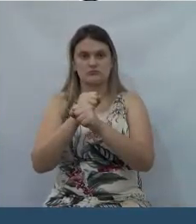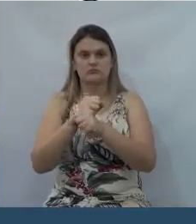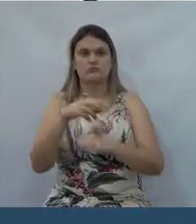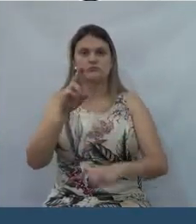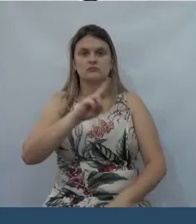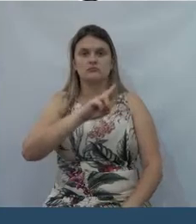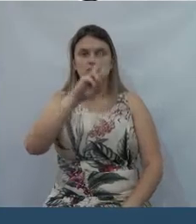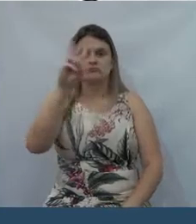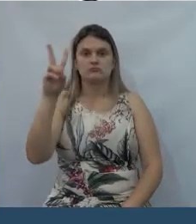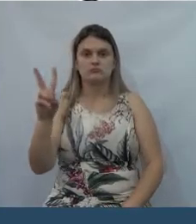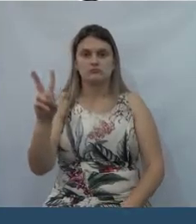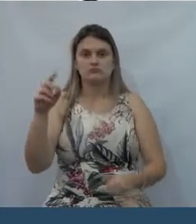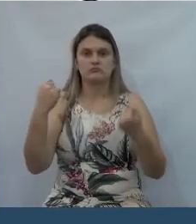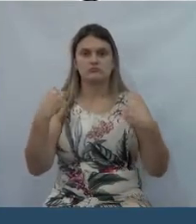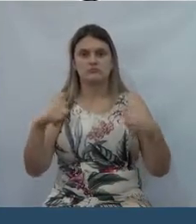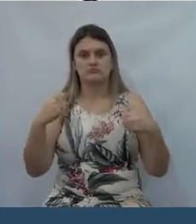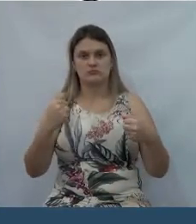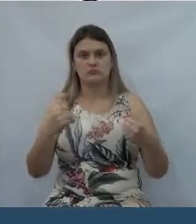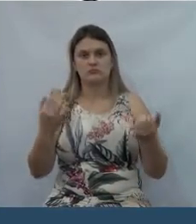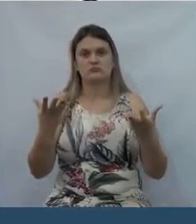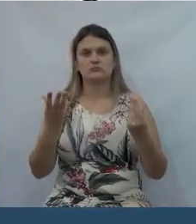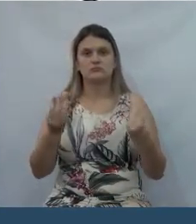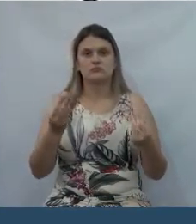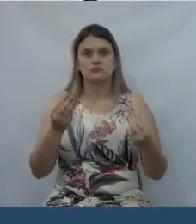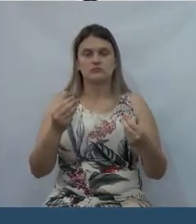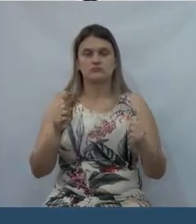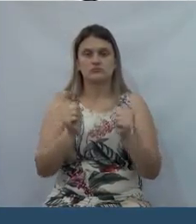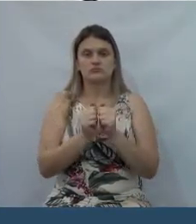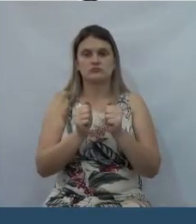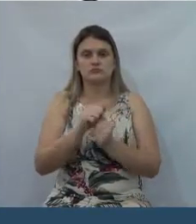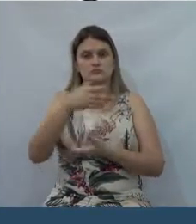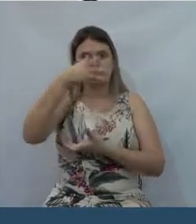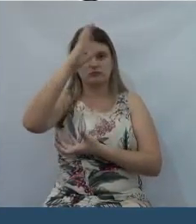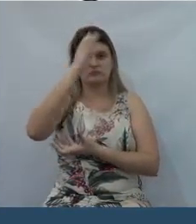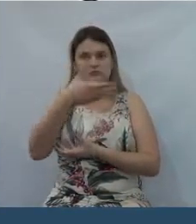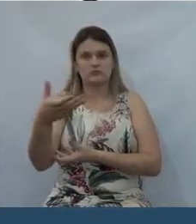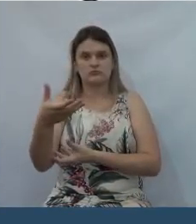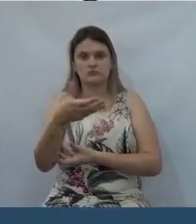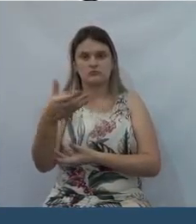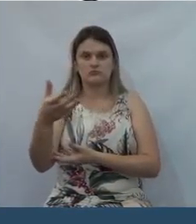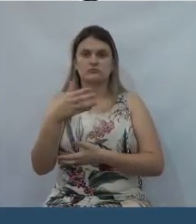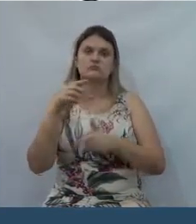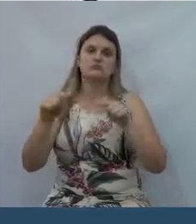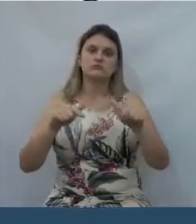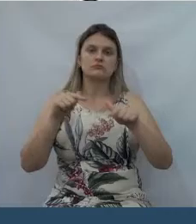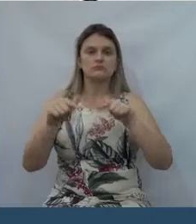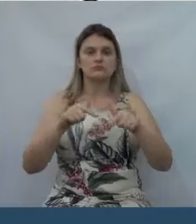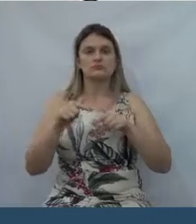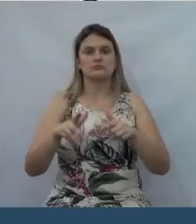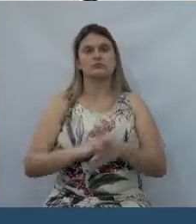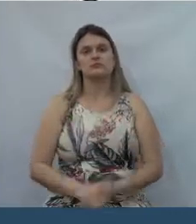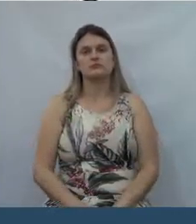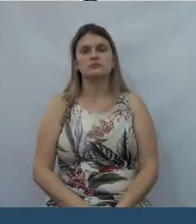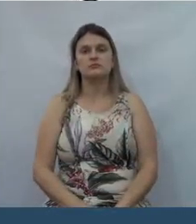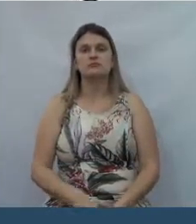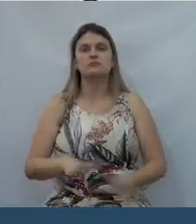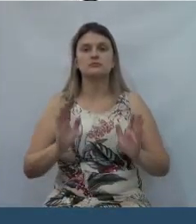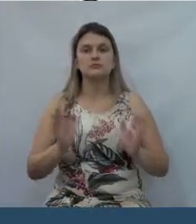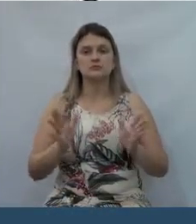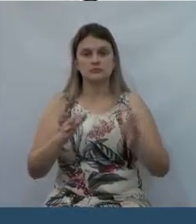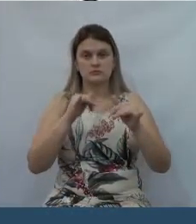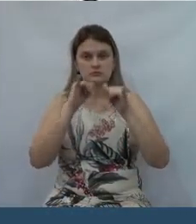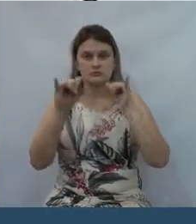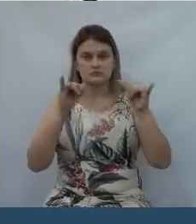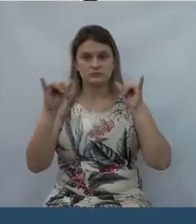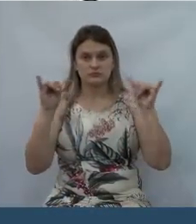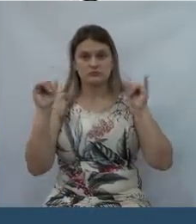da Vitória precisa e muito da corporação, do Corpo de Bombeiros para prestar os atendimentos. Então vai esse